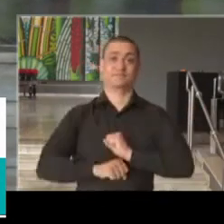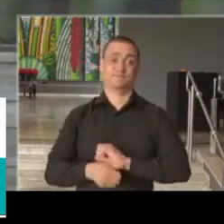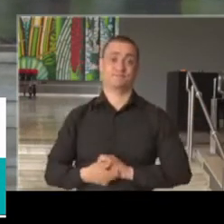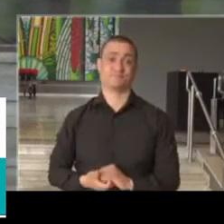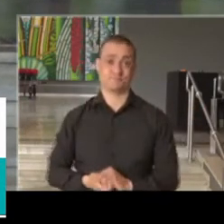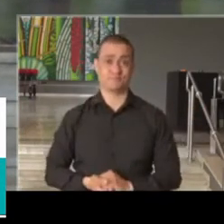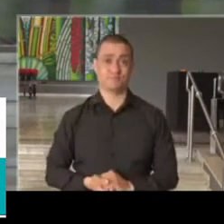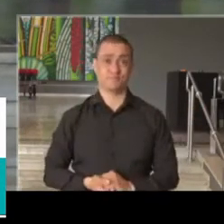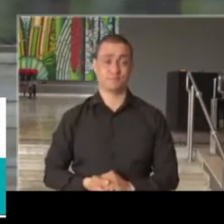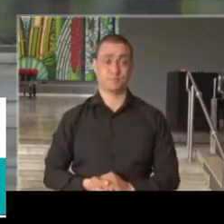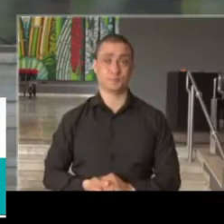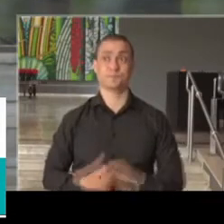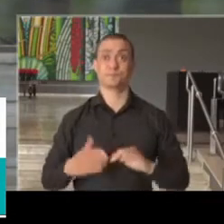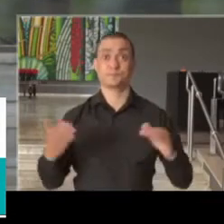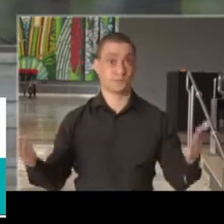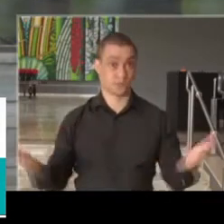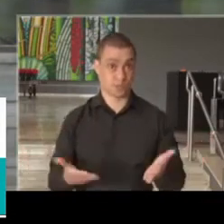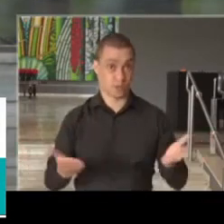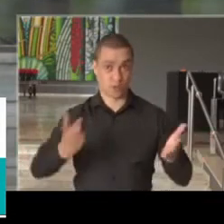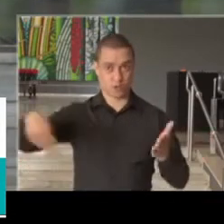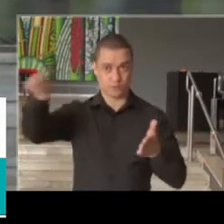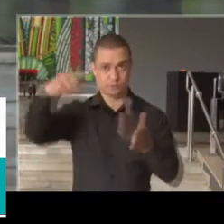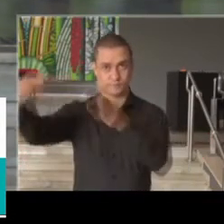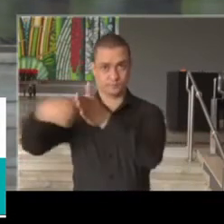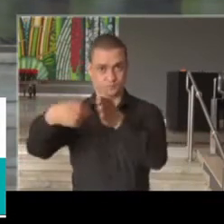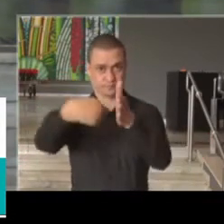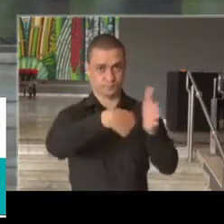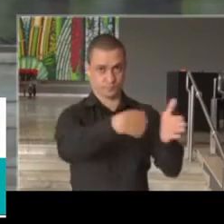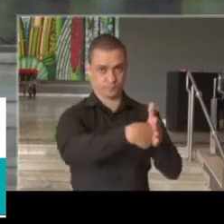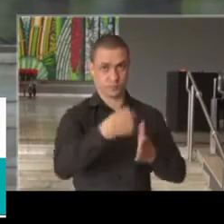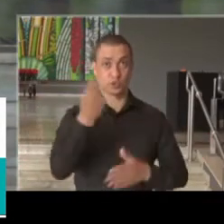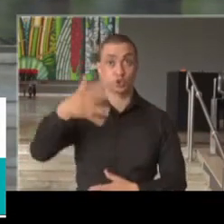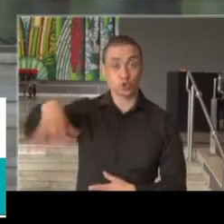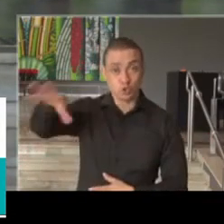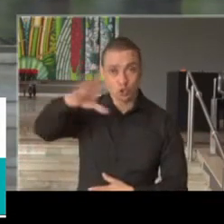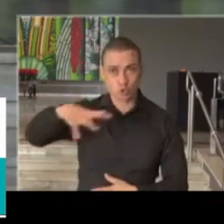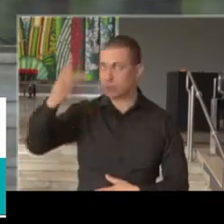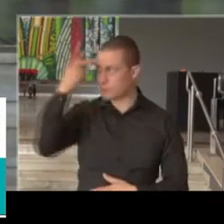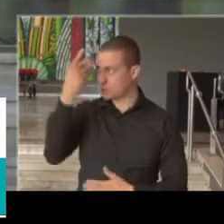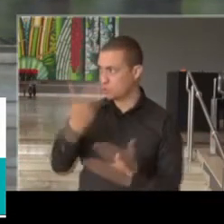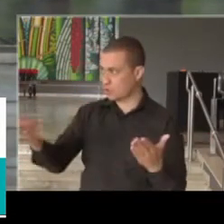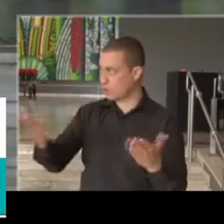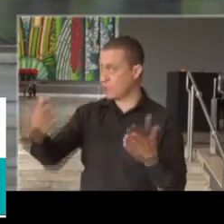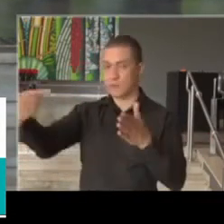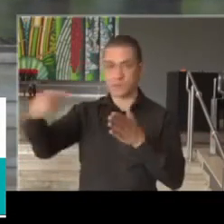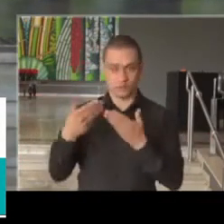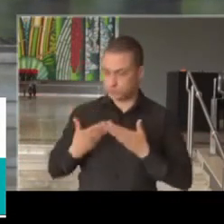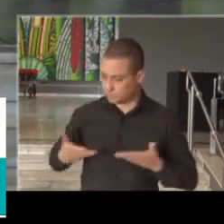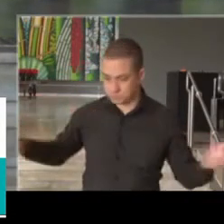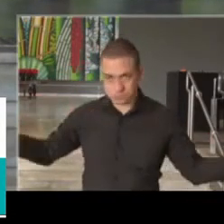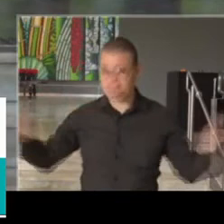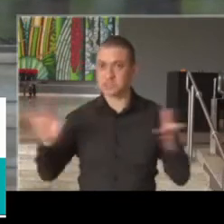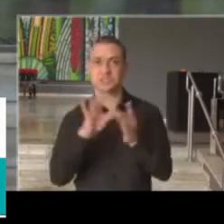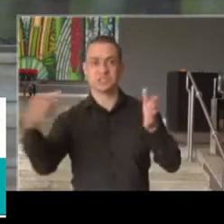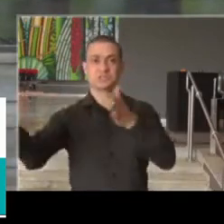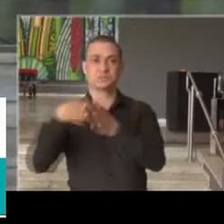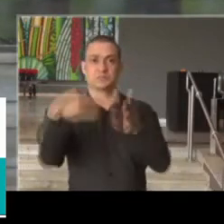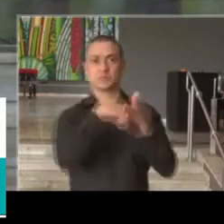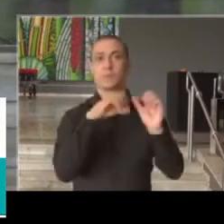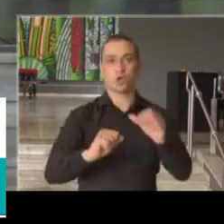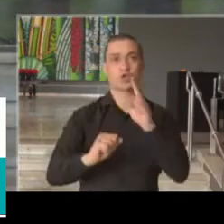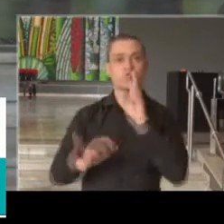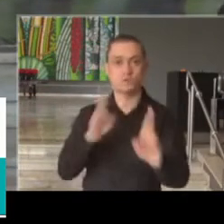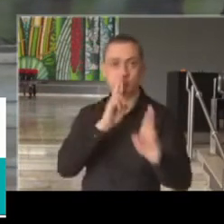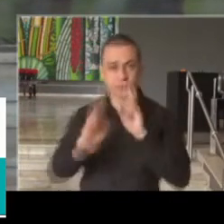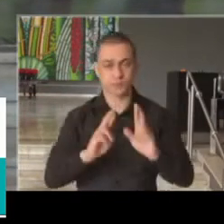Covid-19. Vamos agora às perguntas. Todos que estão aqui à frente estarão à disposição para